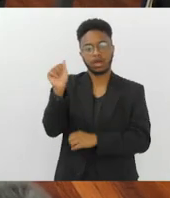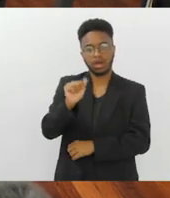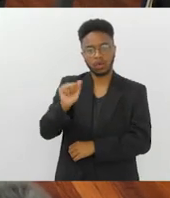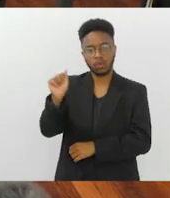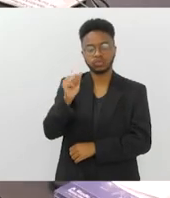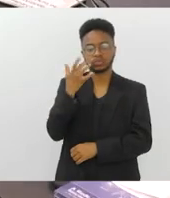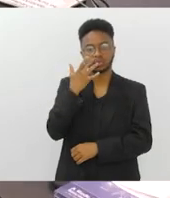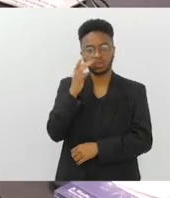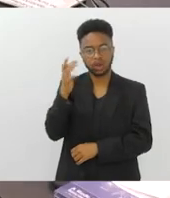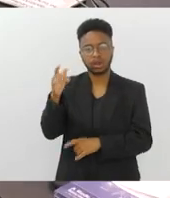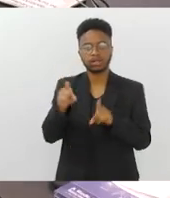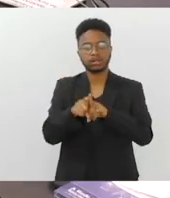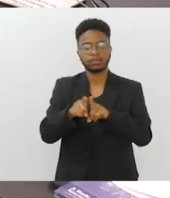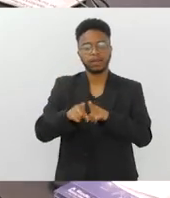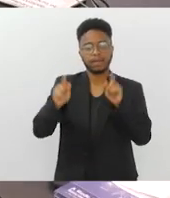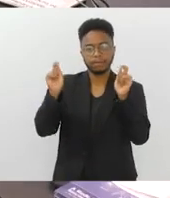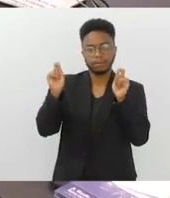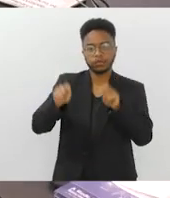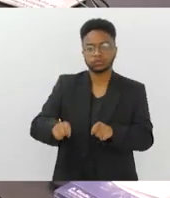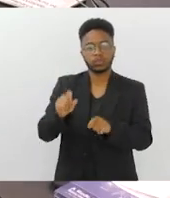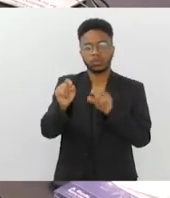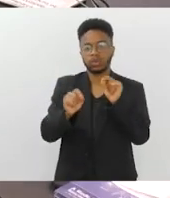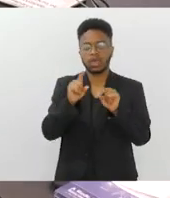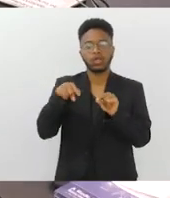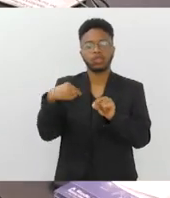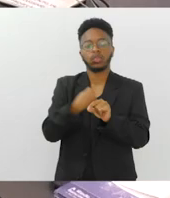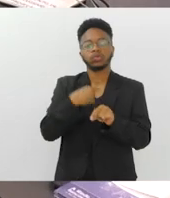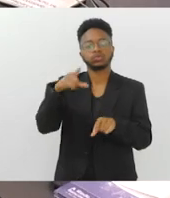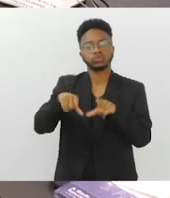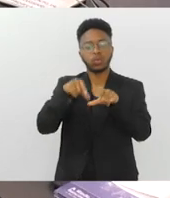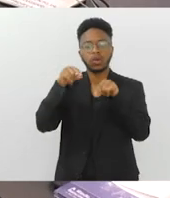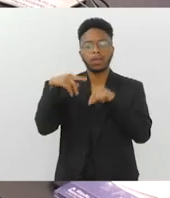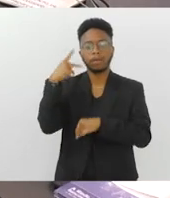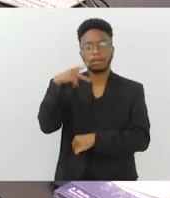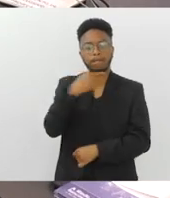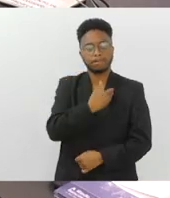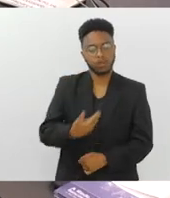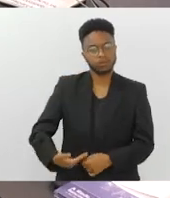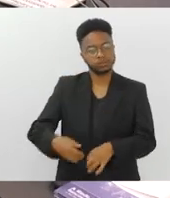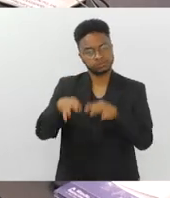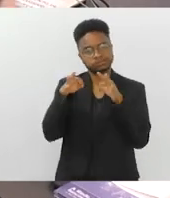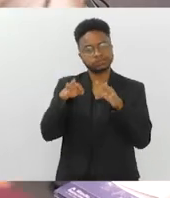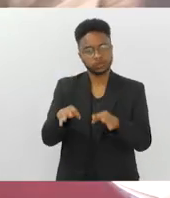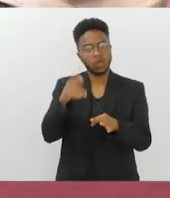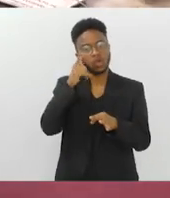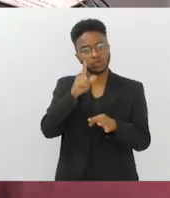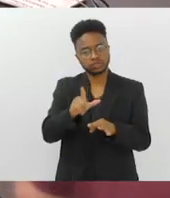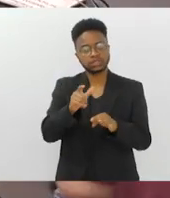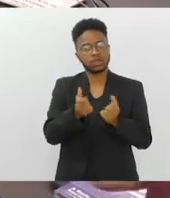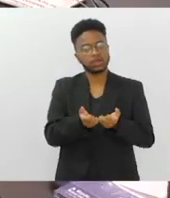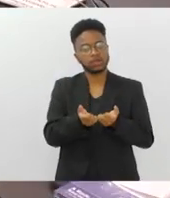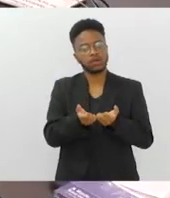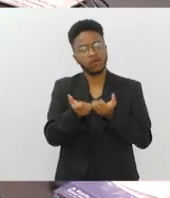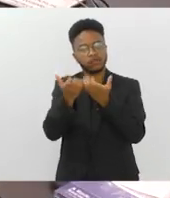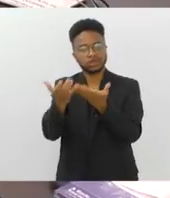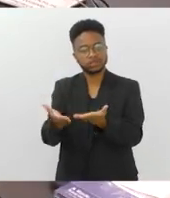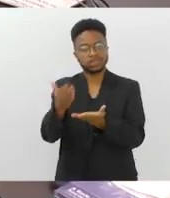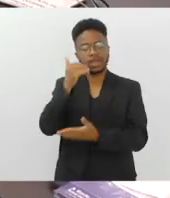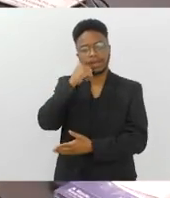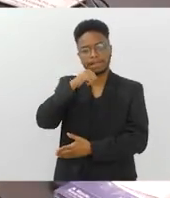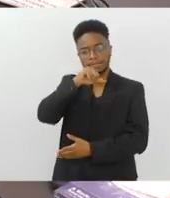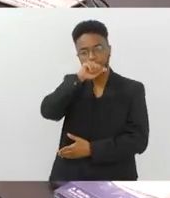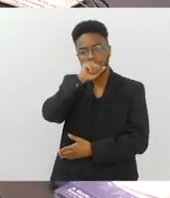possibilidade também da gente optar por políticas públicas concretas que garantam para essas mães, para